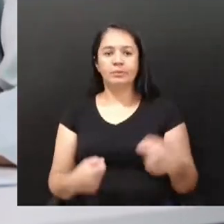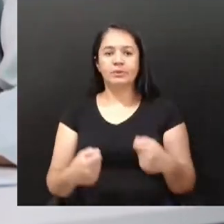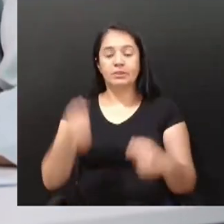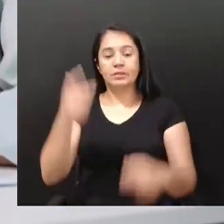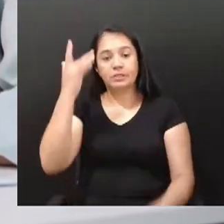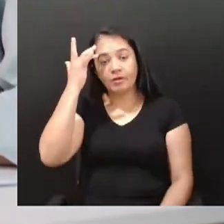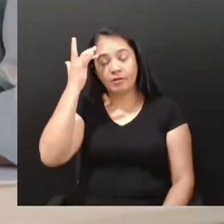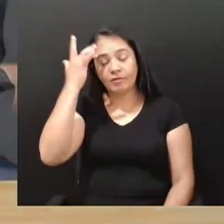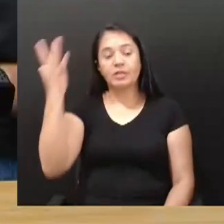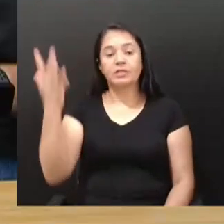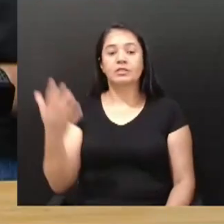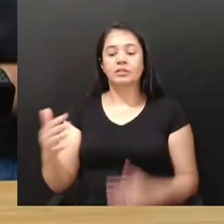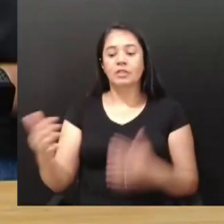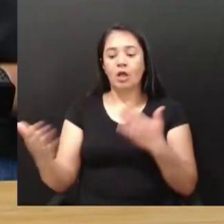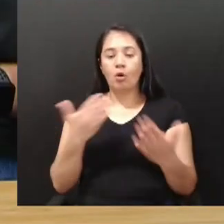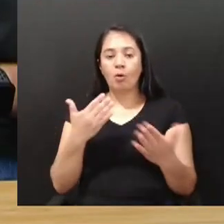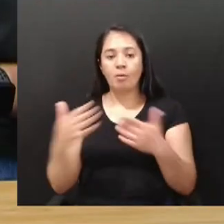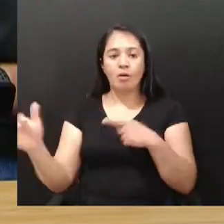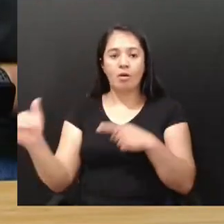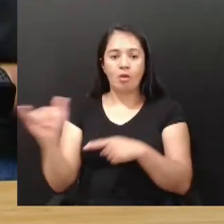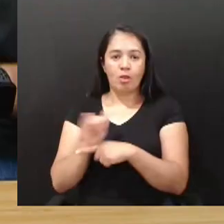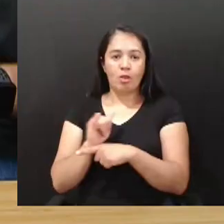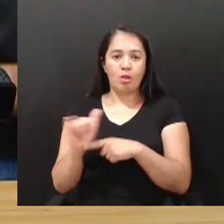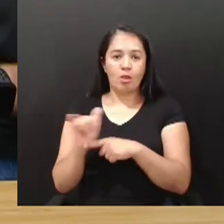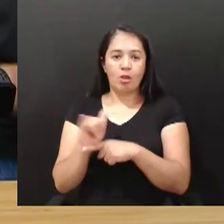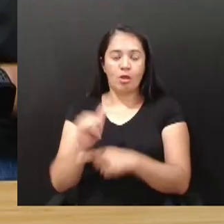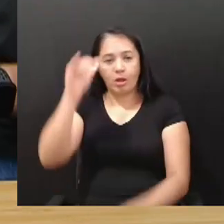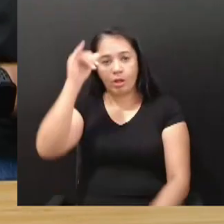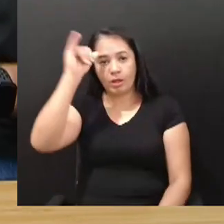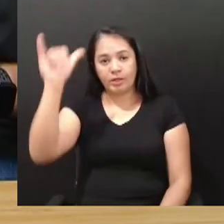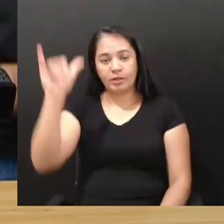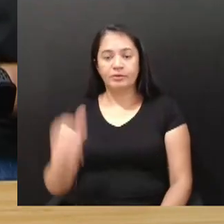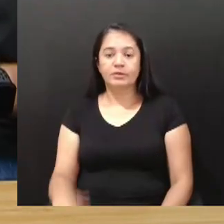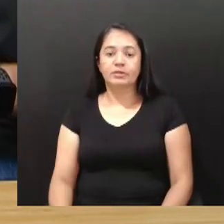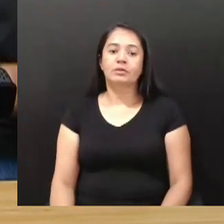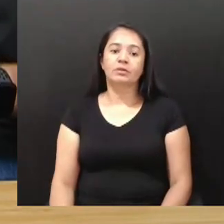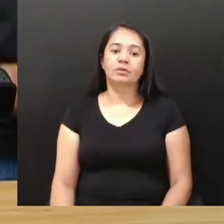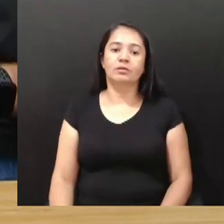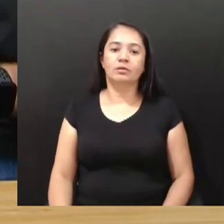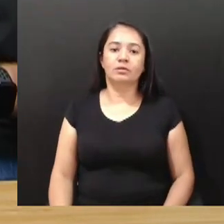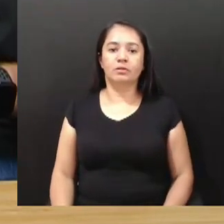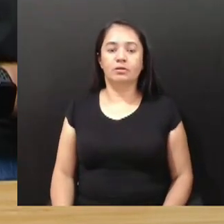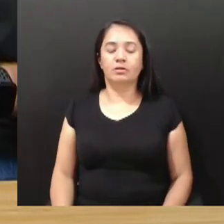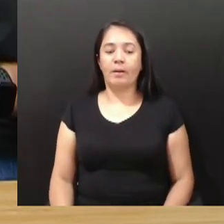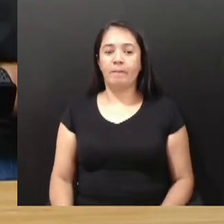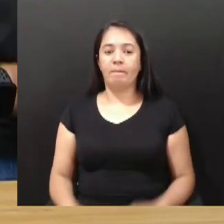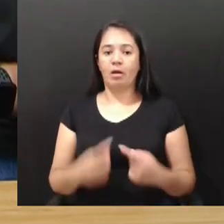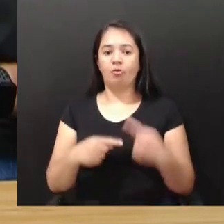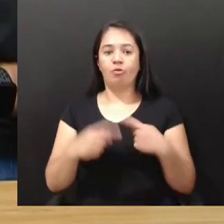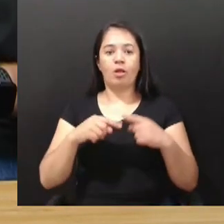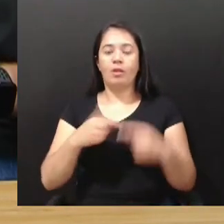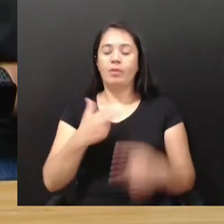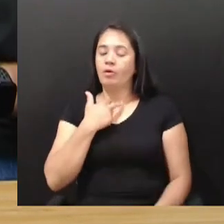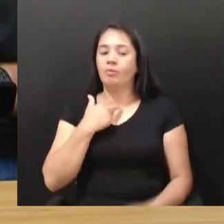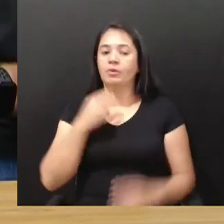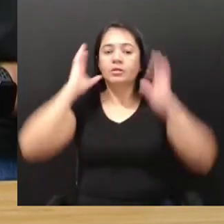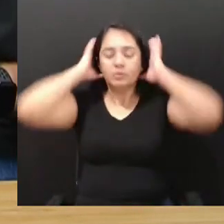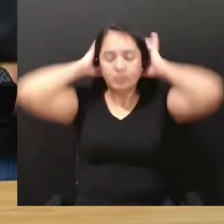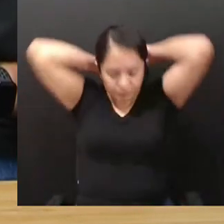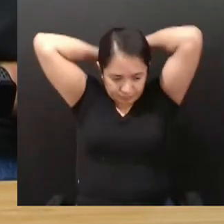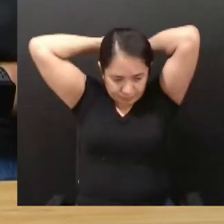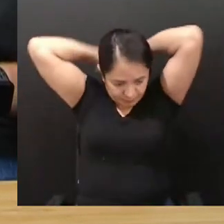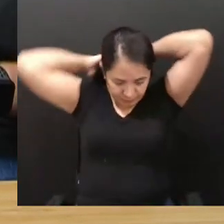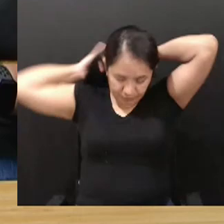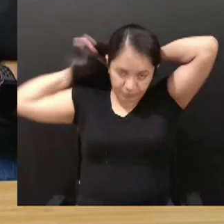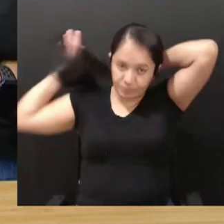ferramenta para evitar a descapitalização, mas também não podemos extrapolar e só jogar tudo lá pensando que mês que vem eu